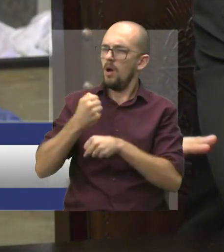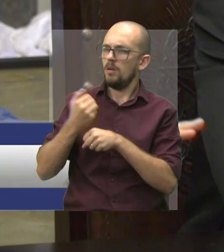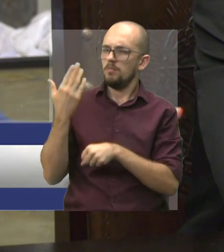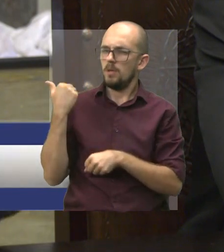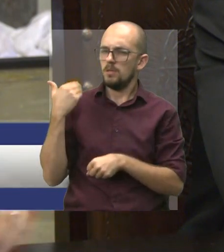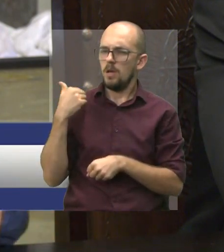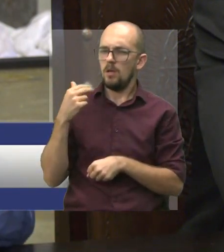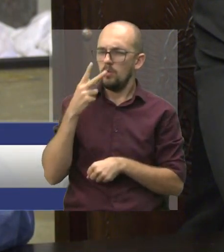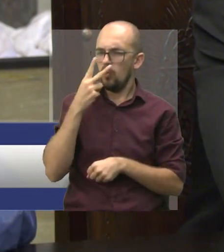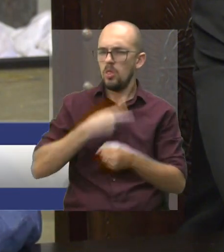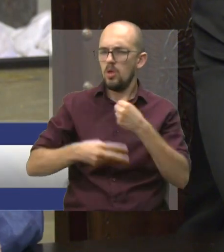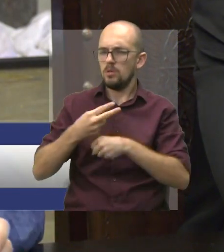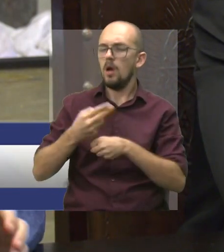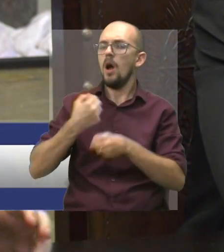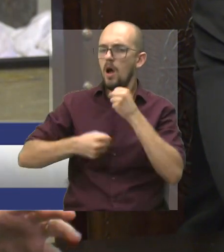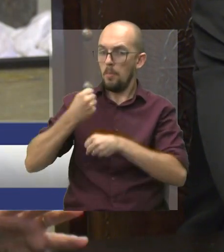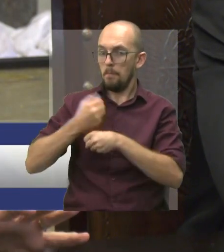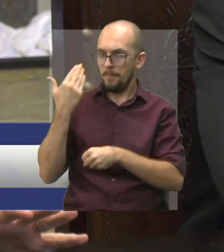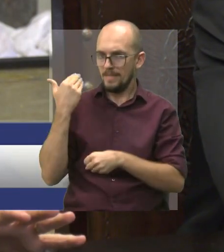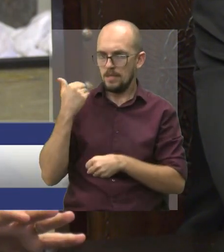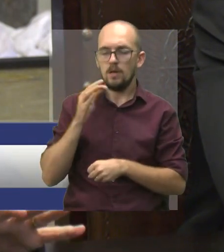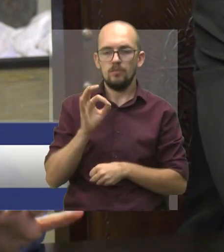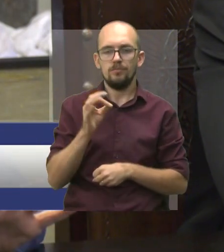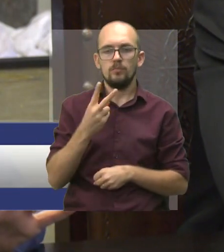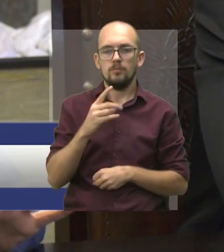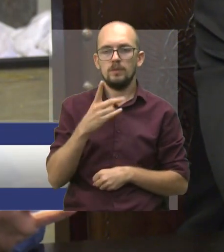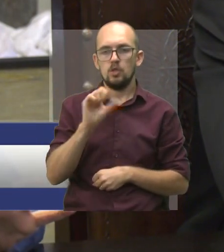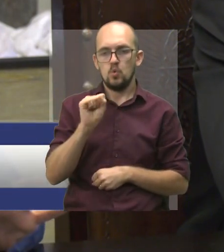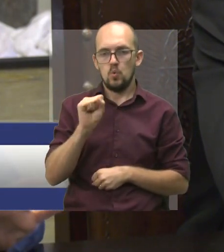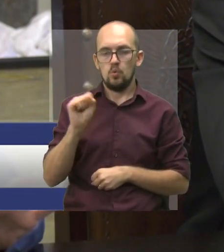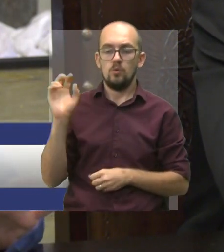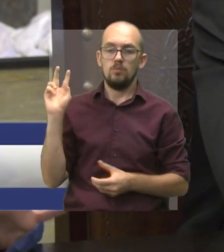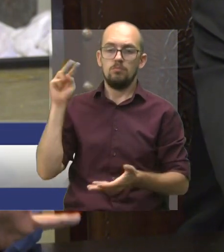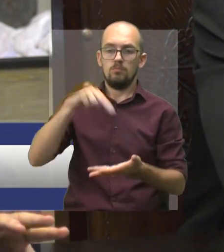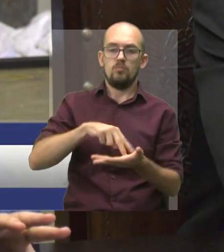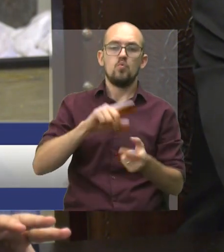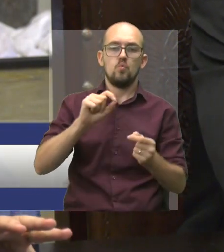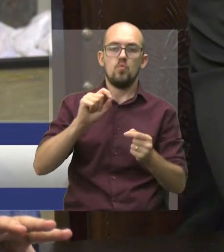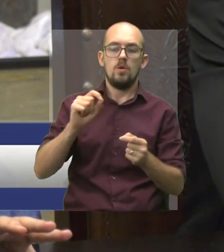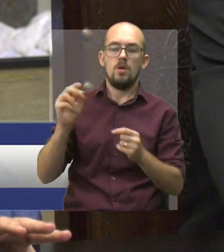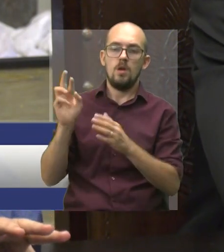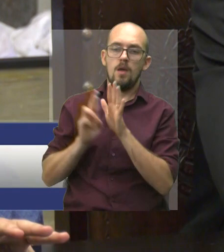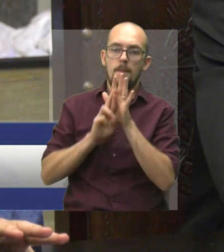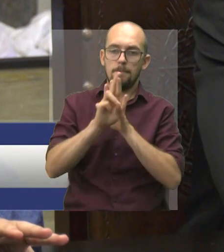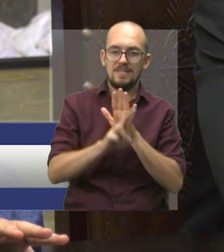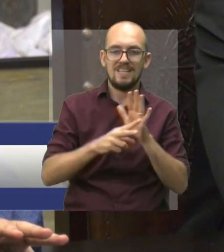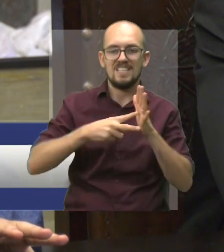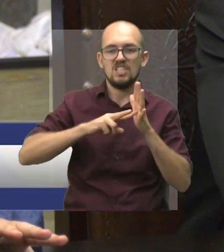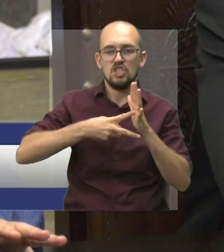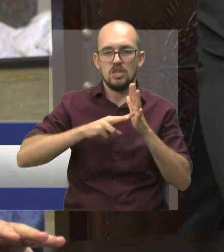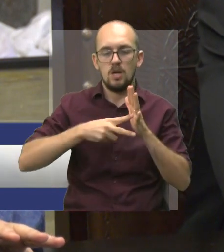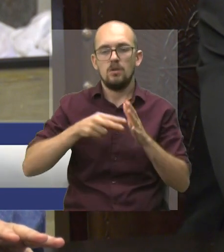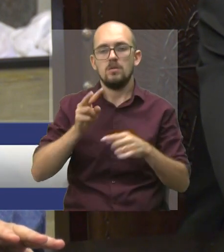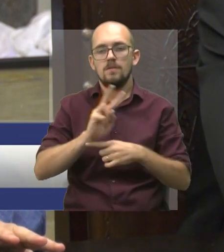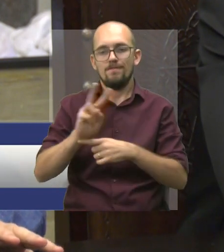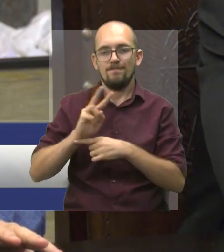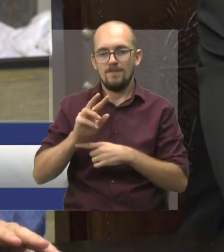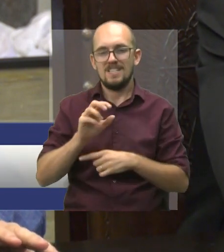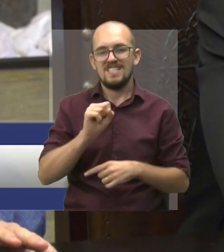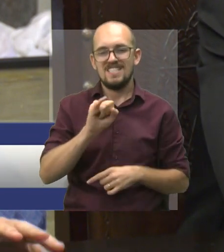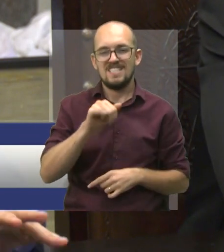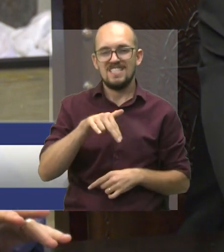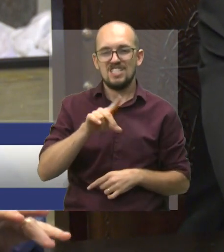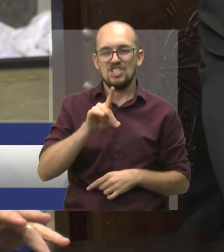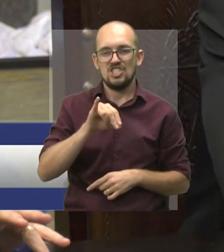retrasado? Passado, nós trouxemos representantes do Sindifisco Nacional, meu sindicato